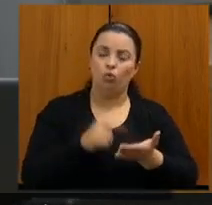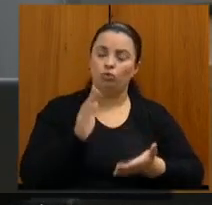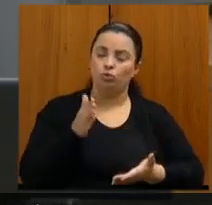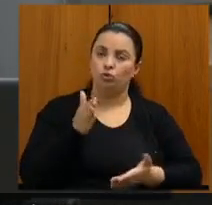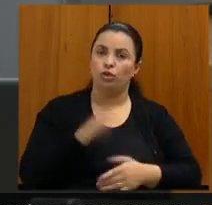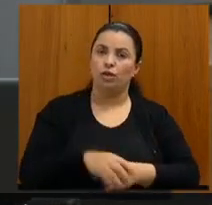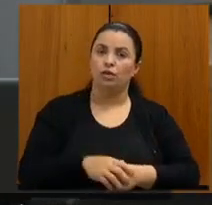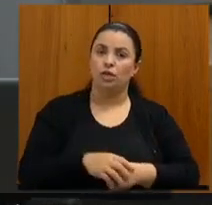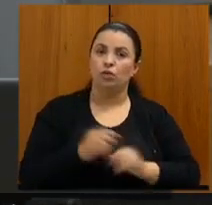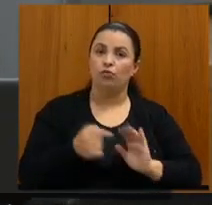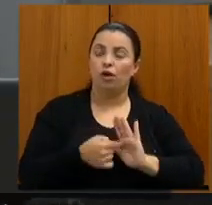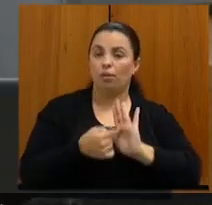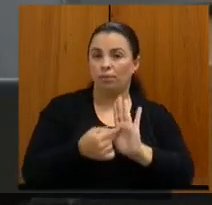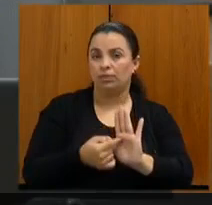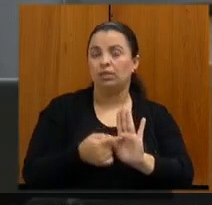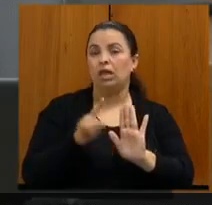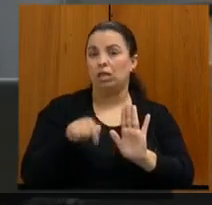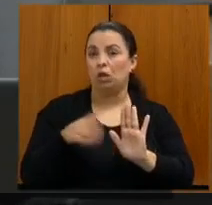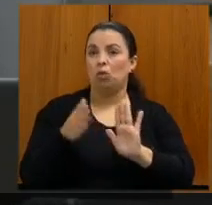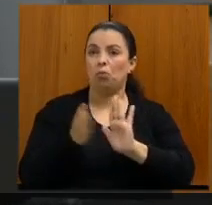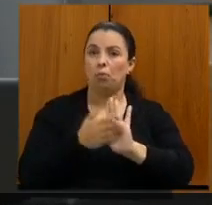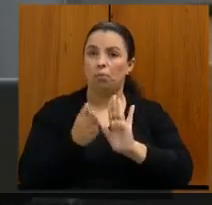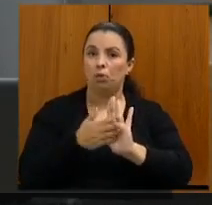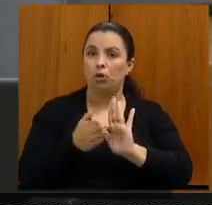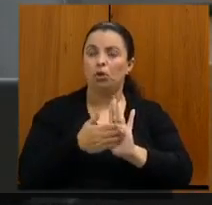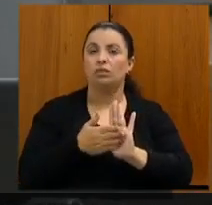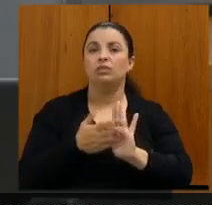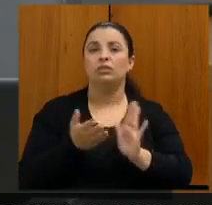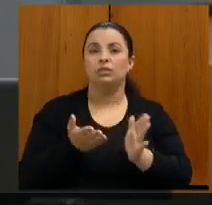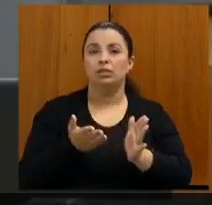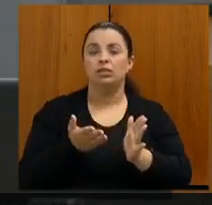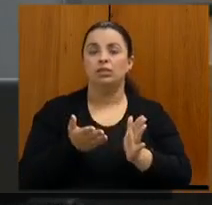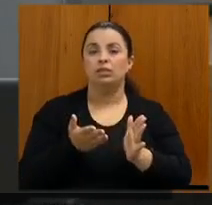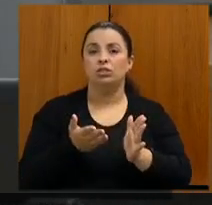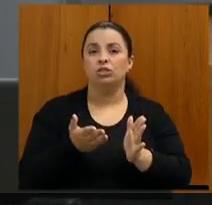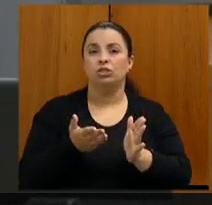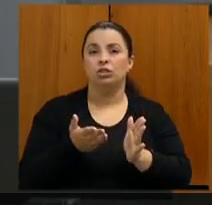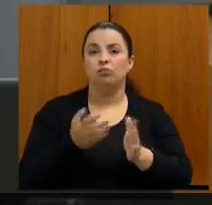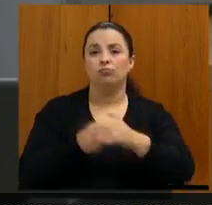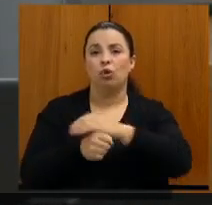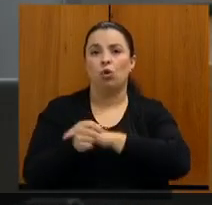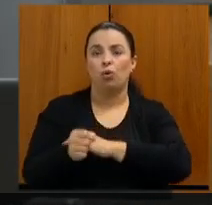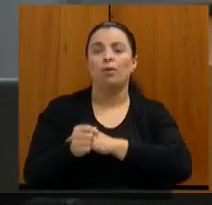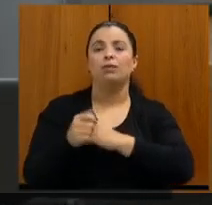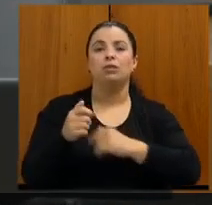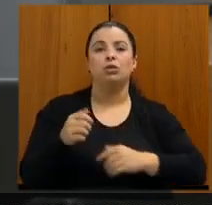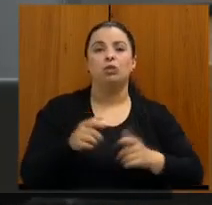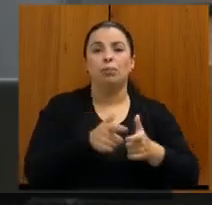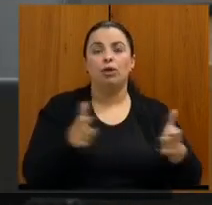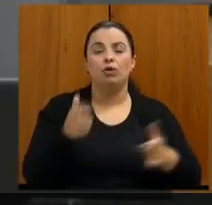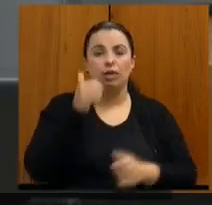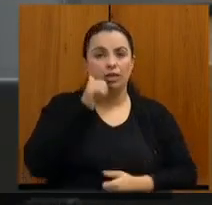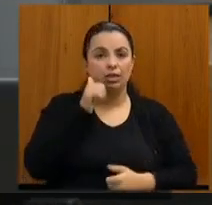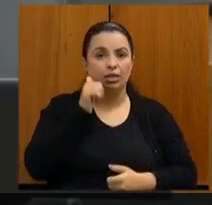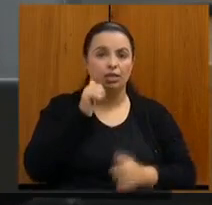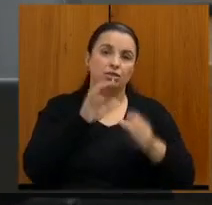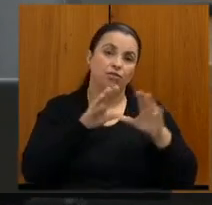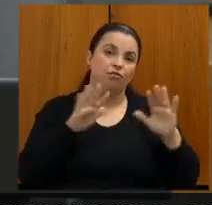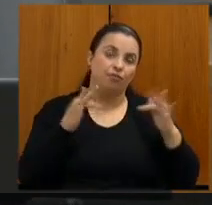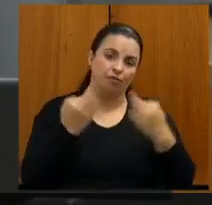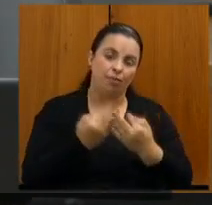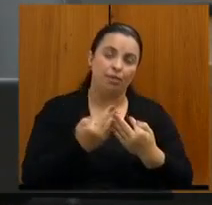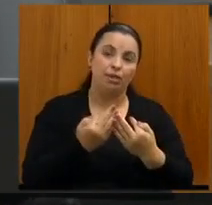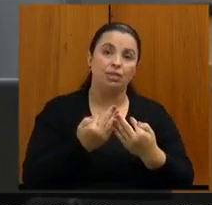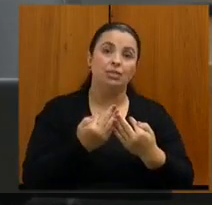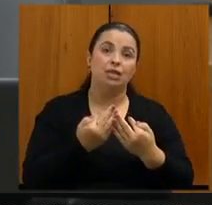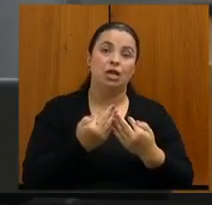agora apresentado como proposta de assentamento de grande parte das famílias e nesse terreno que é